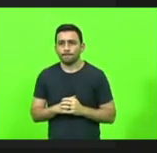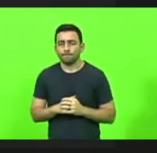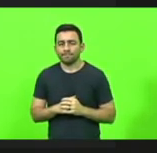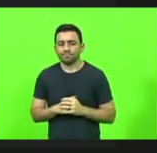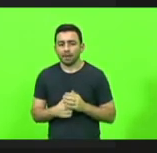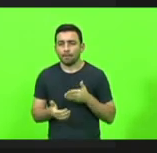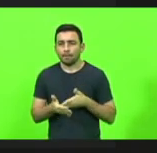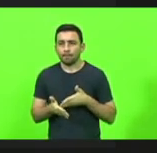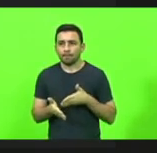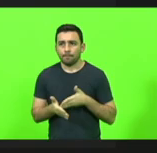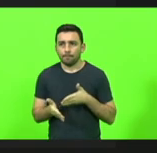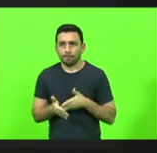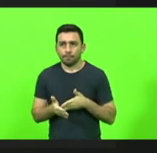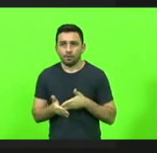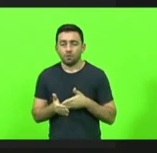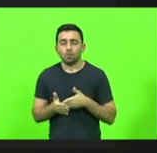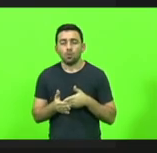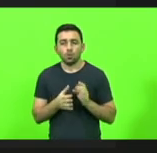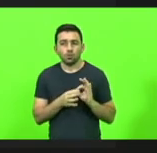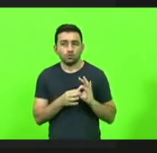restringir a esse contexto